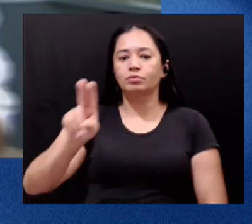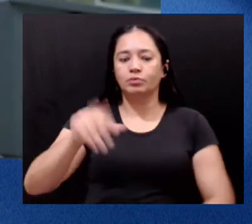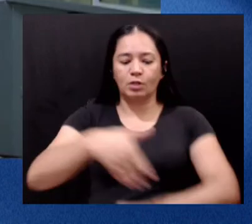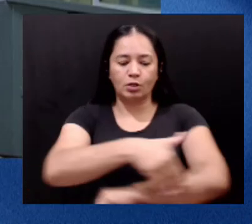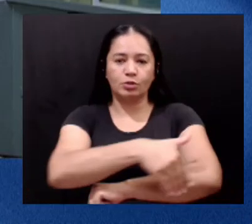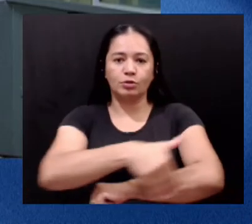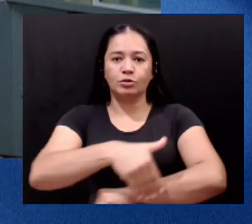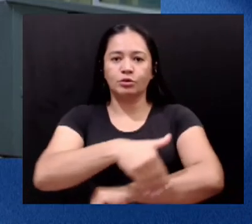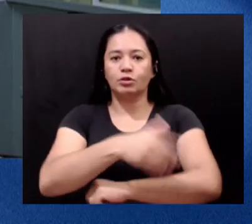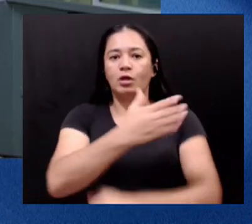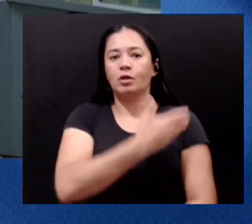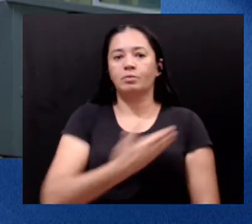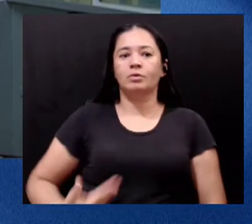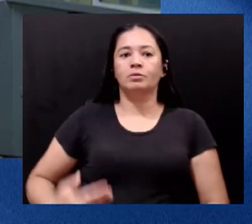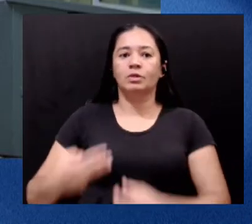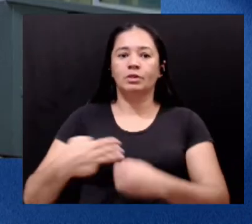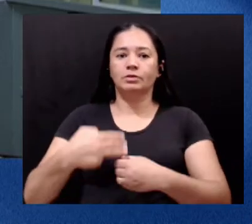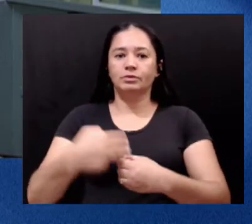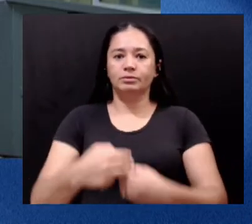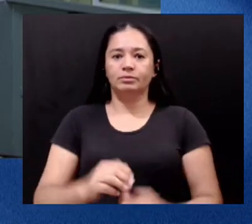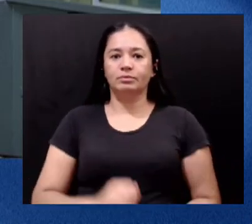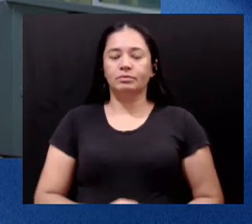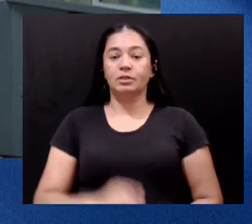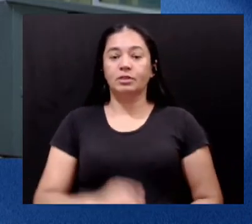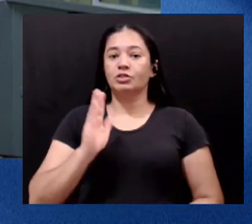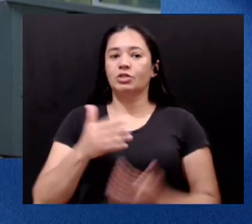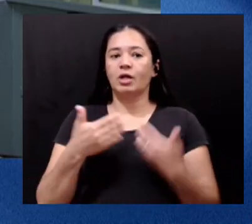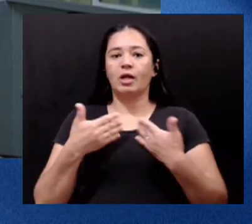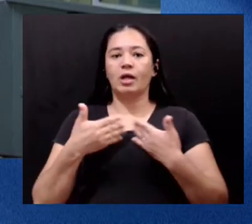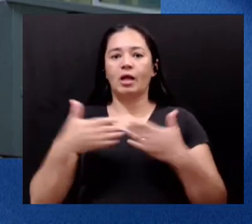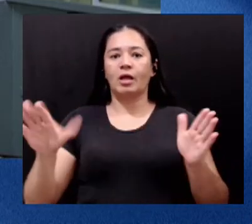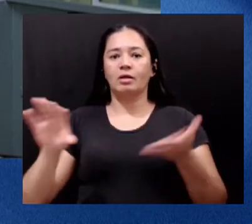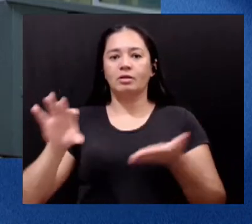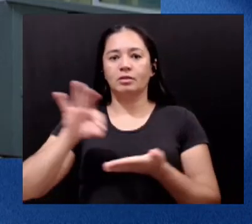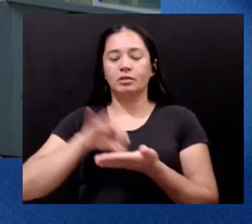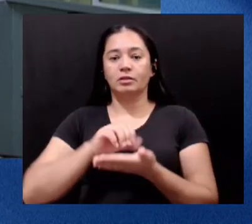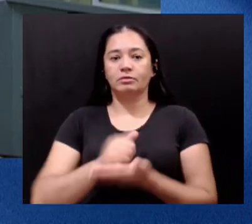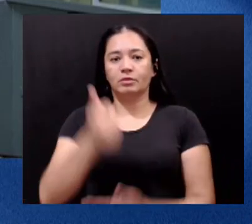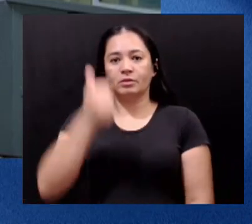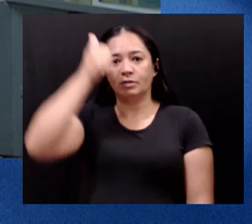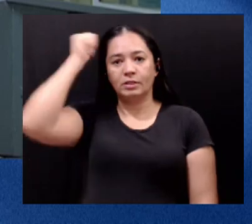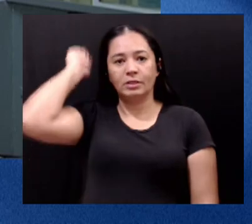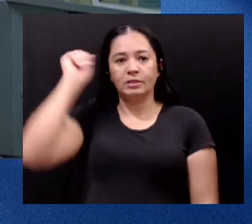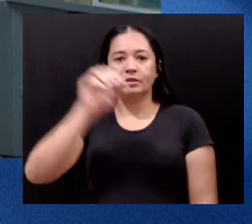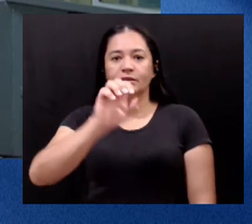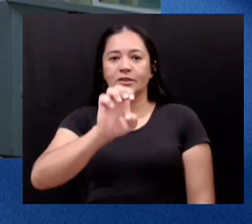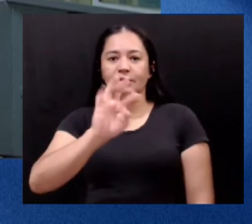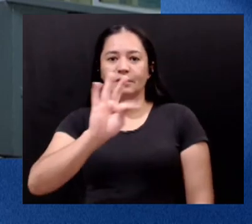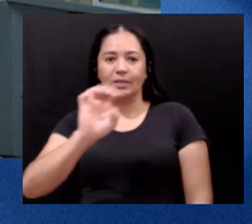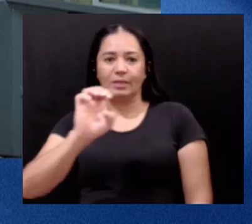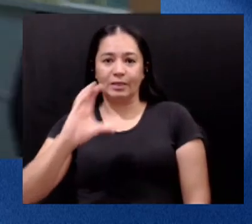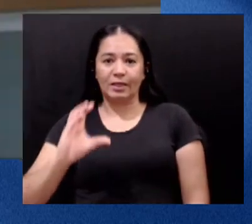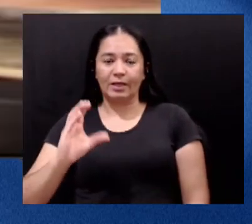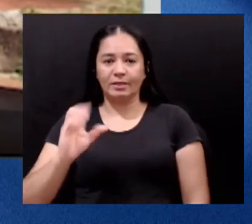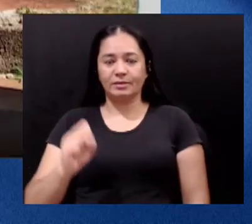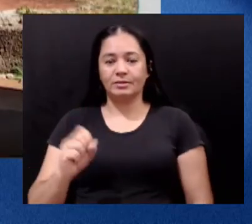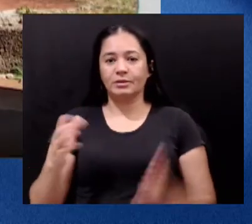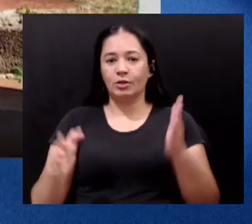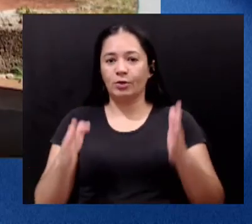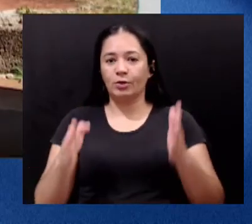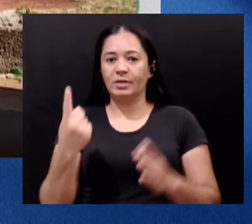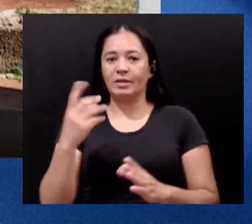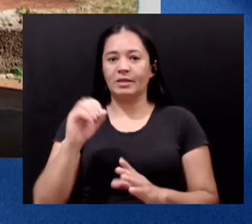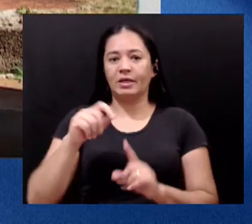municipais. Já estão abertas inscrições para o vestibulinho das ETECs. O prazo é até 10 de junho.